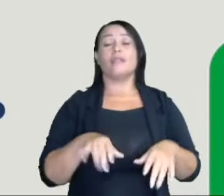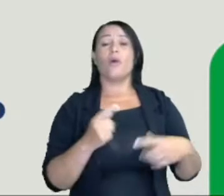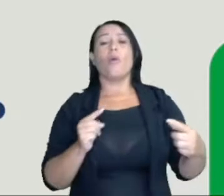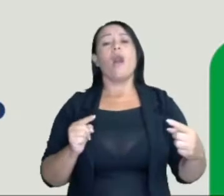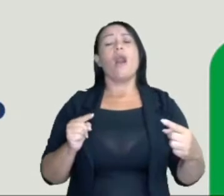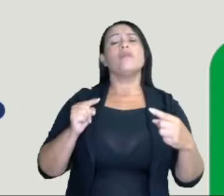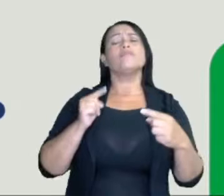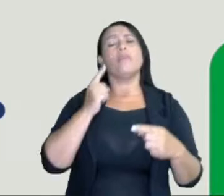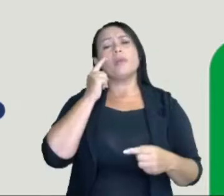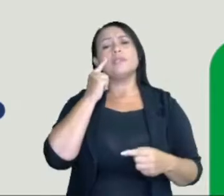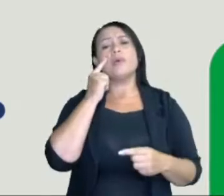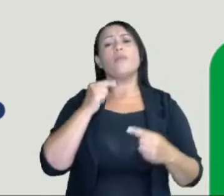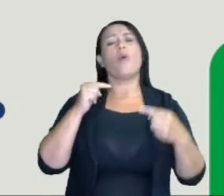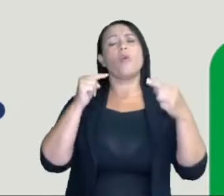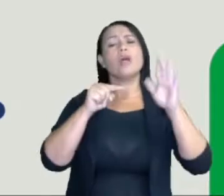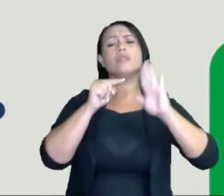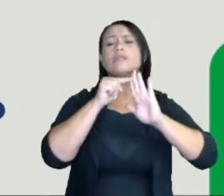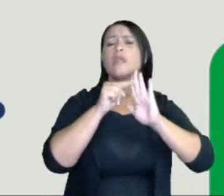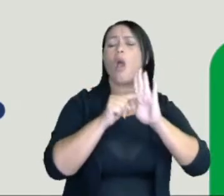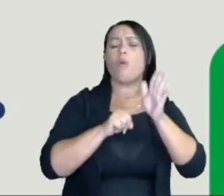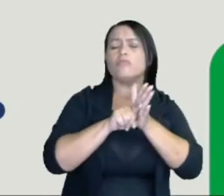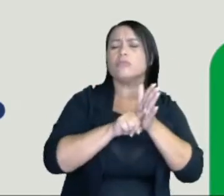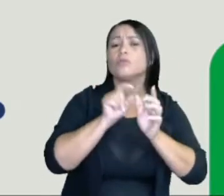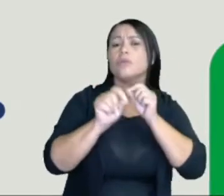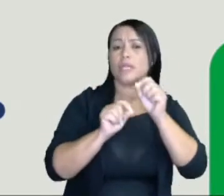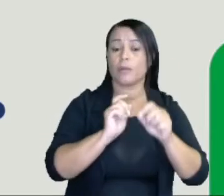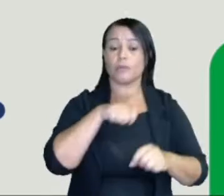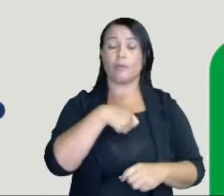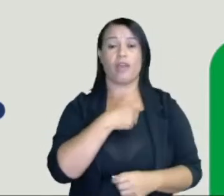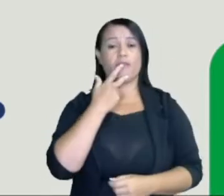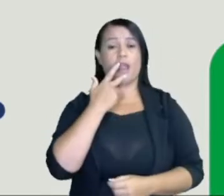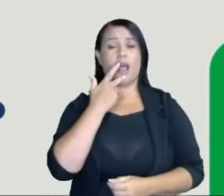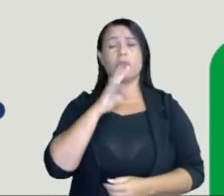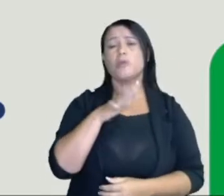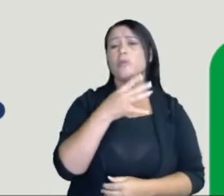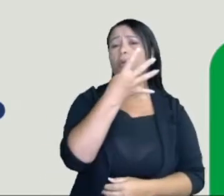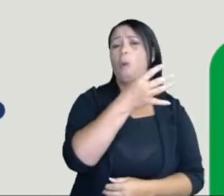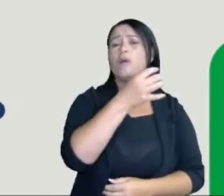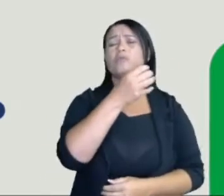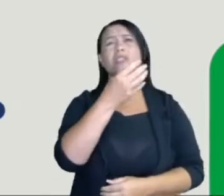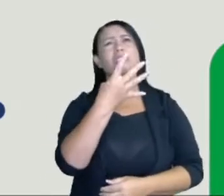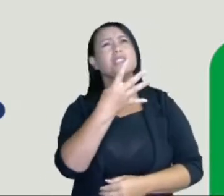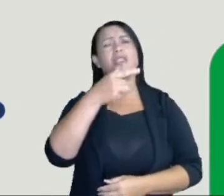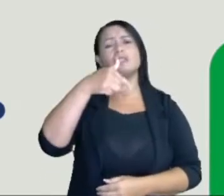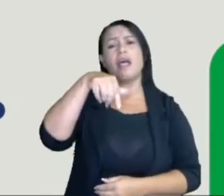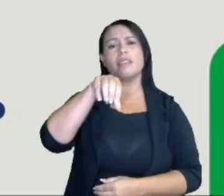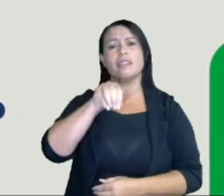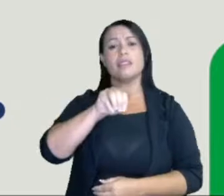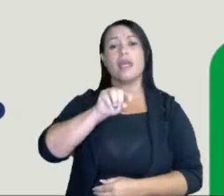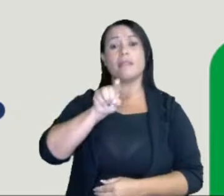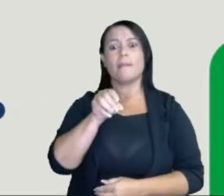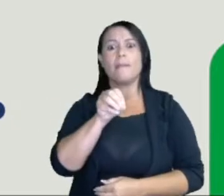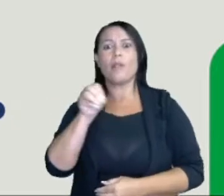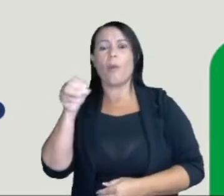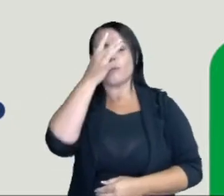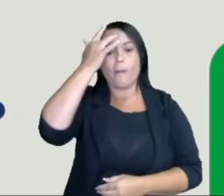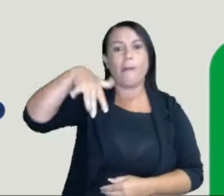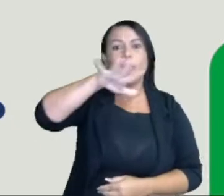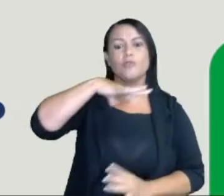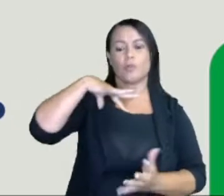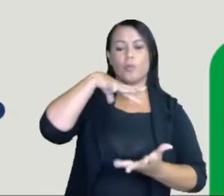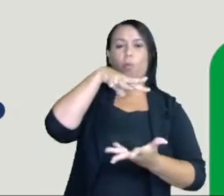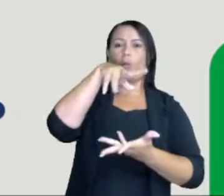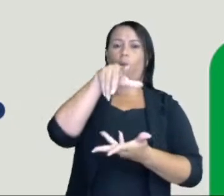De acordo com os levantamentos recentes, o espanhol é falado por cerca de 470 milhões de pessoas no mundo